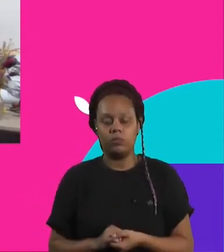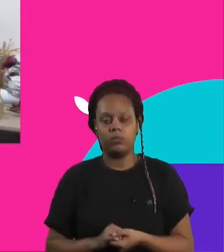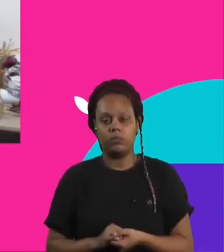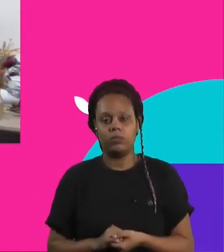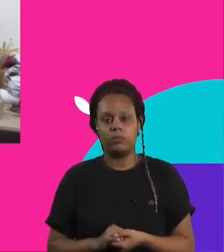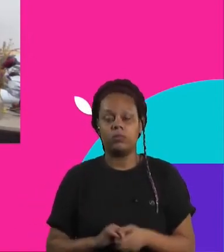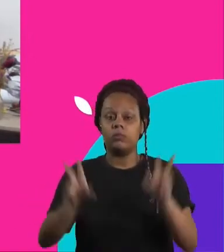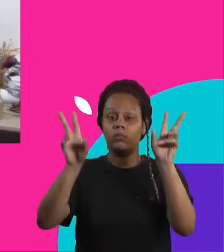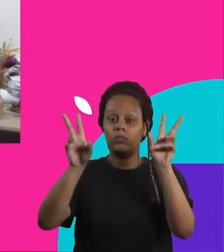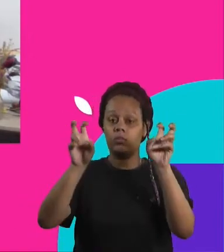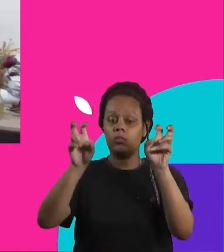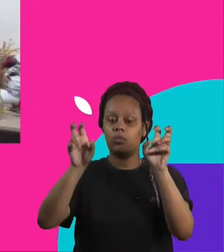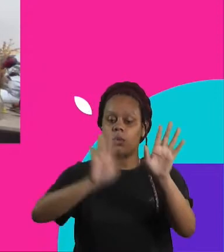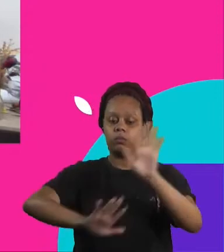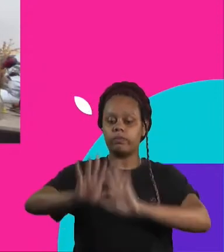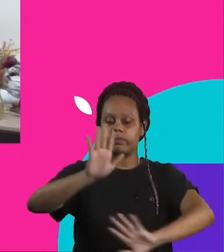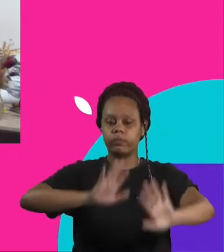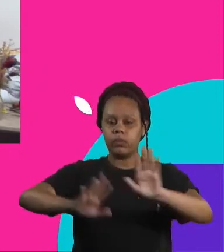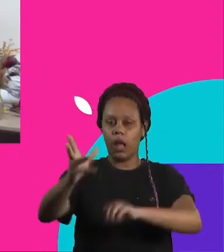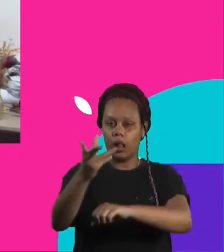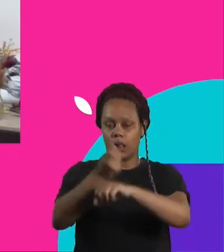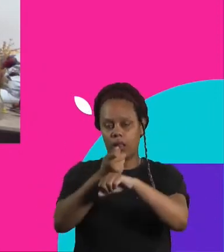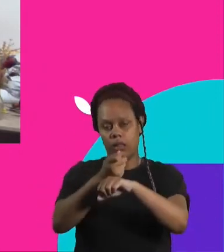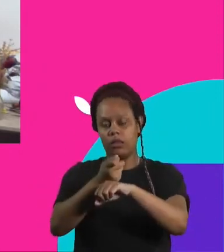elemento do cuidado qualitativo, né, de entender,